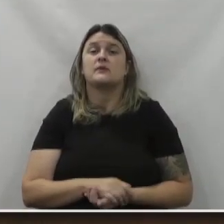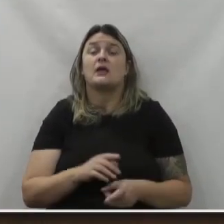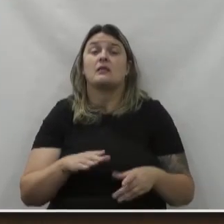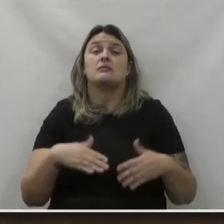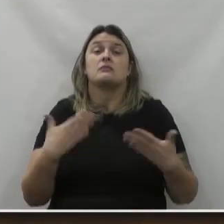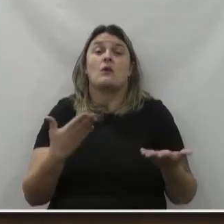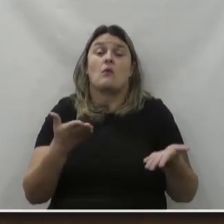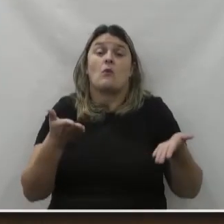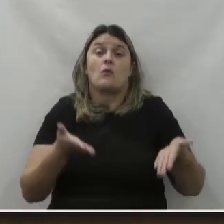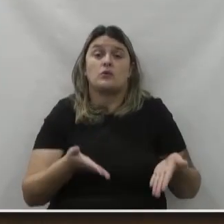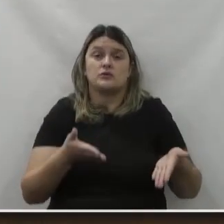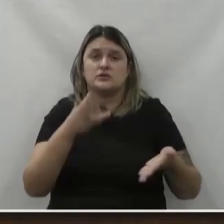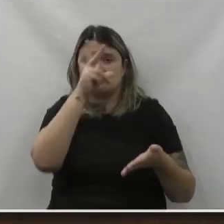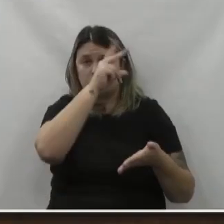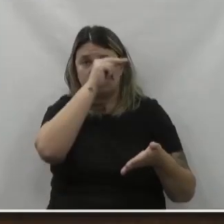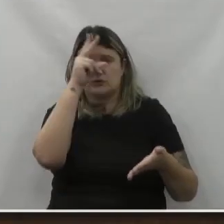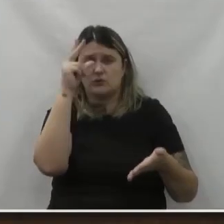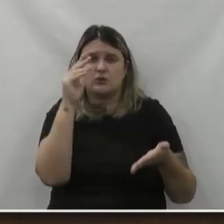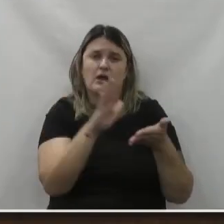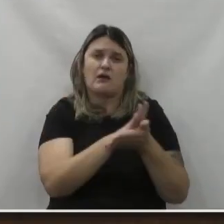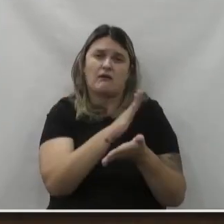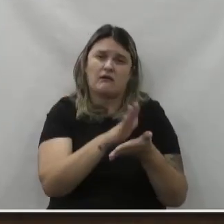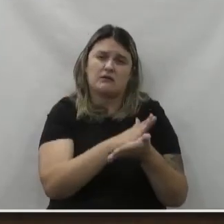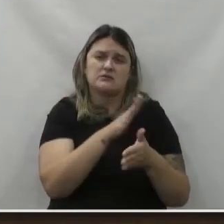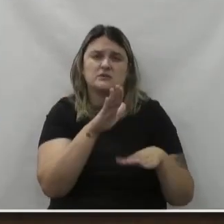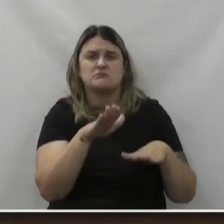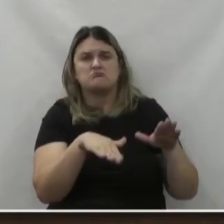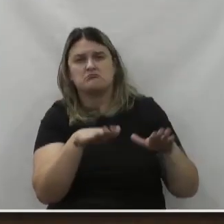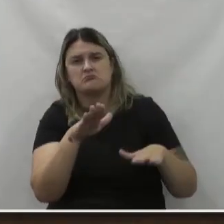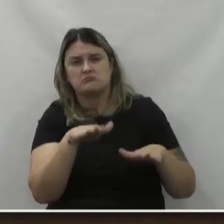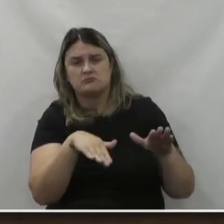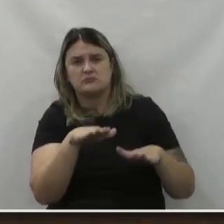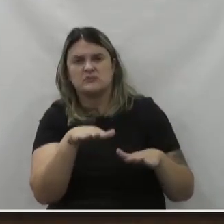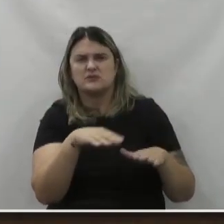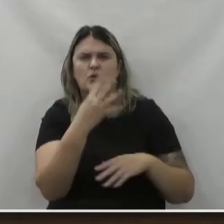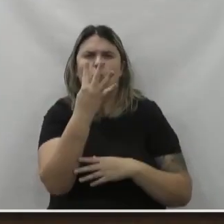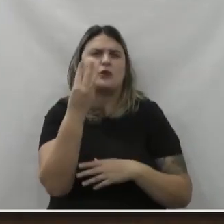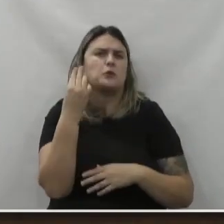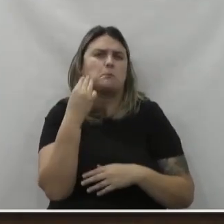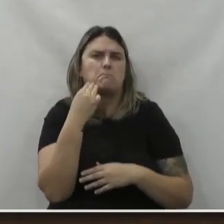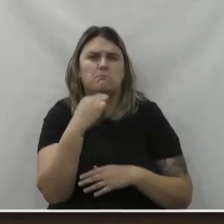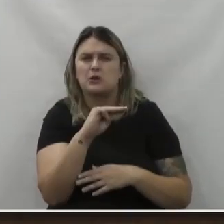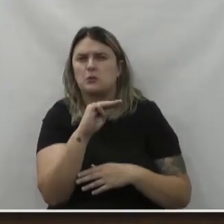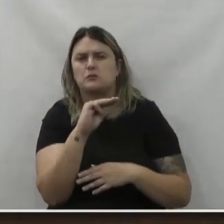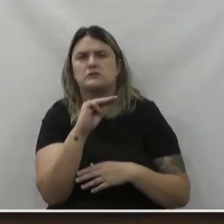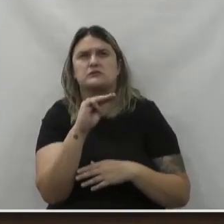hoje, a prefeitura gasta em torno de 4 milhões e